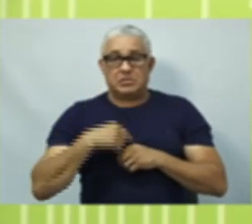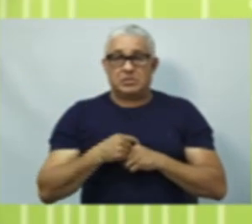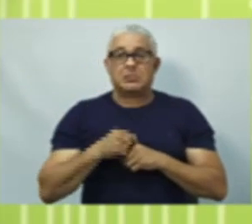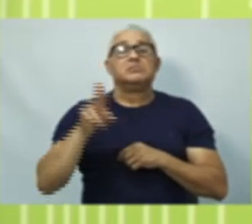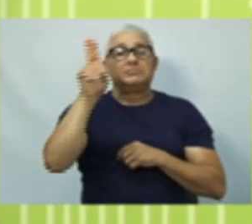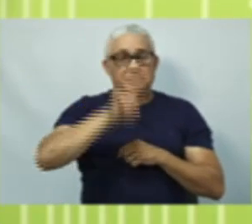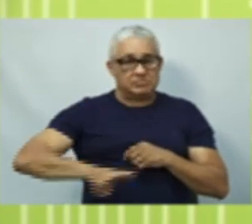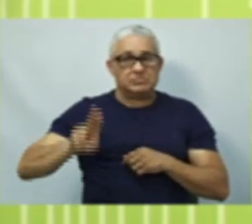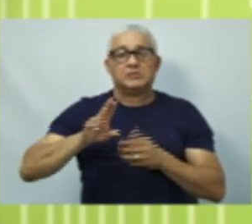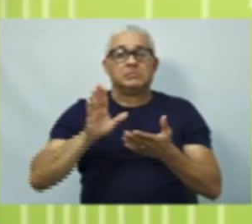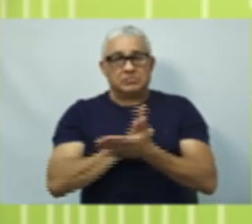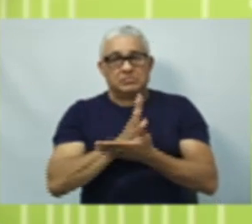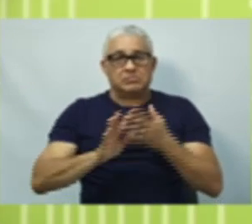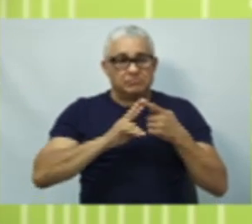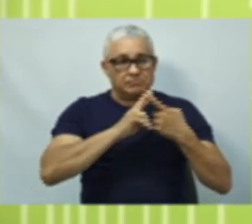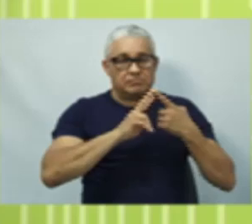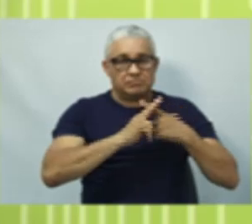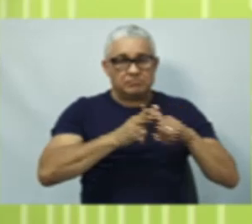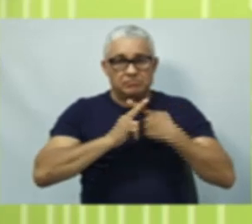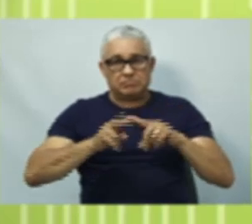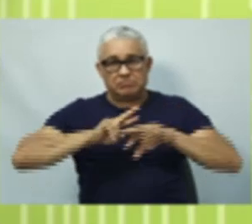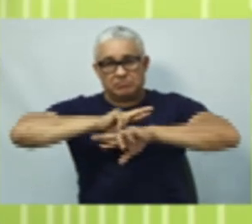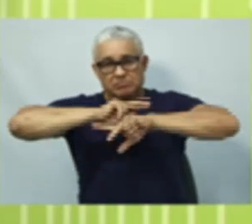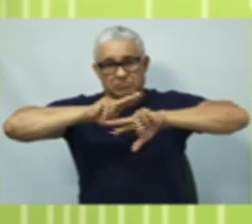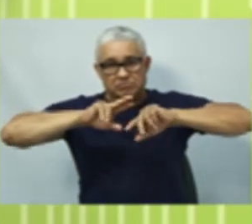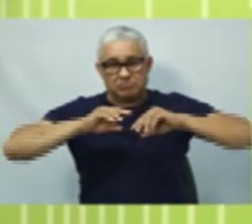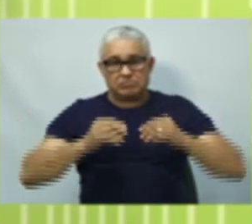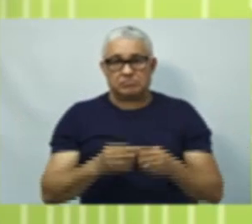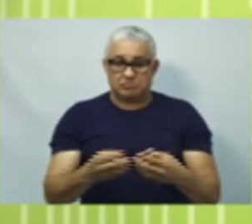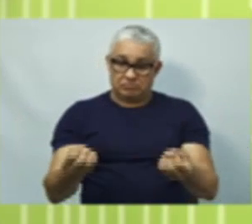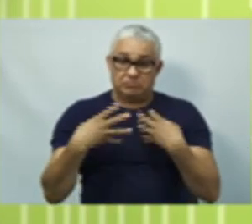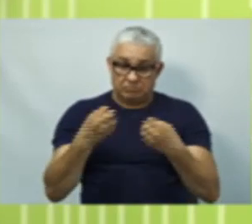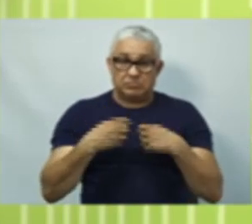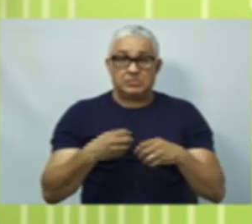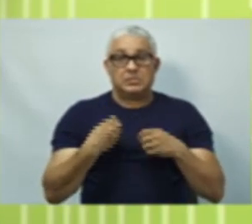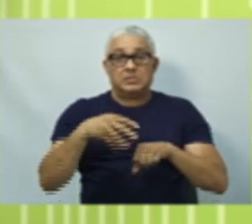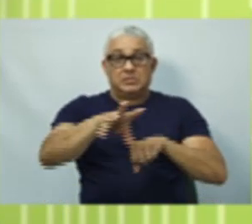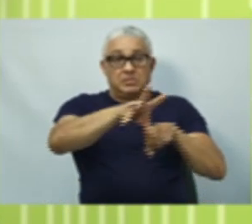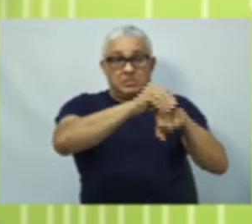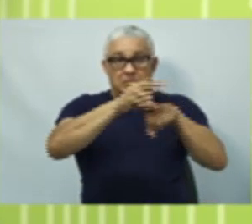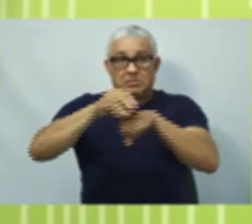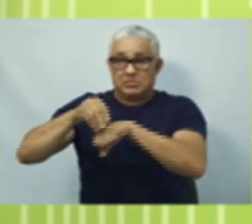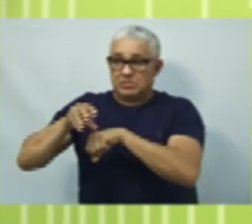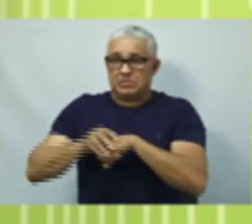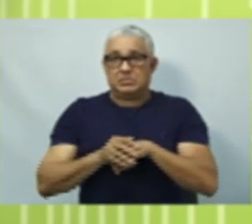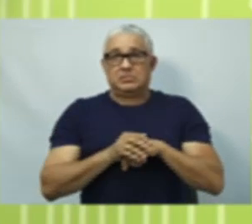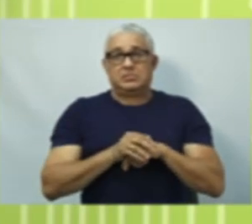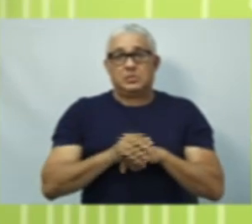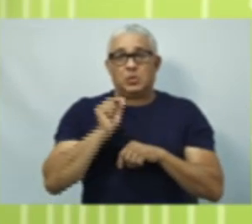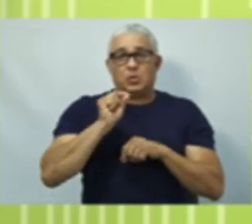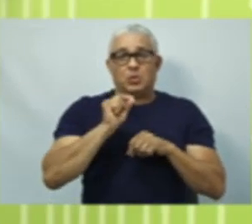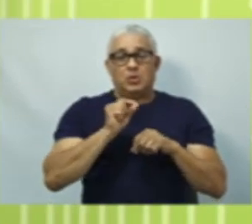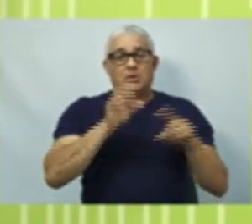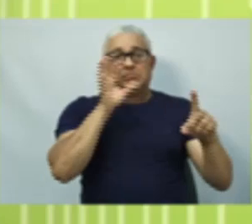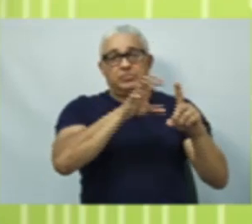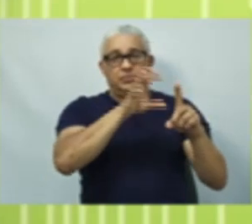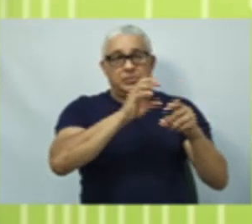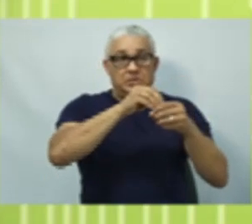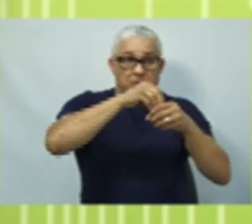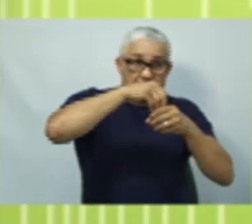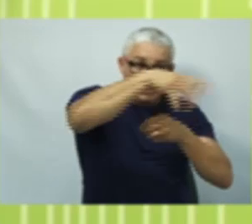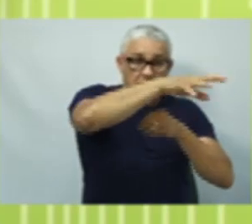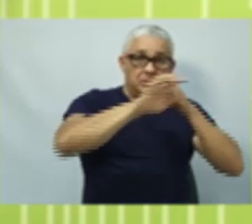utilize de algumas ferramentas que vão me dar um subsídio para que eu conheça aquilo que influencia externamente a